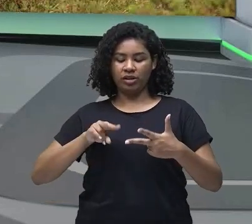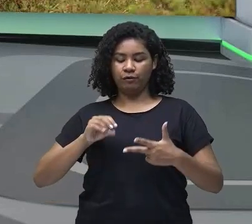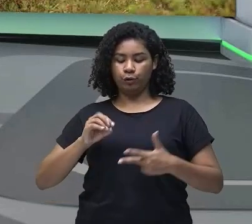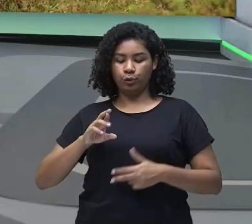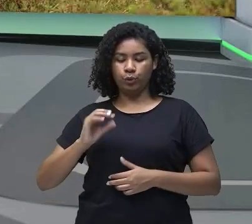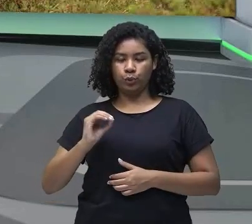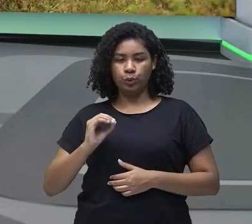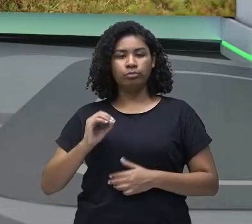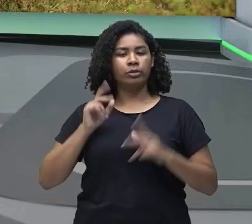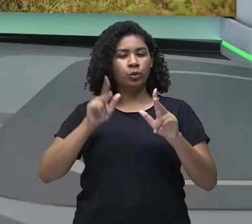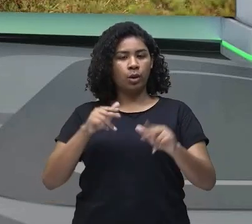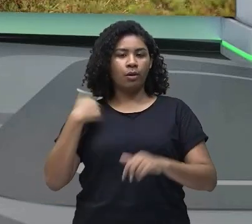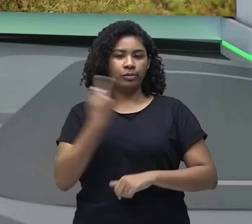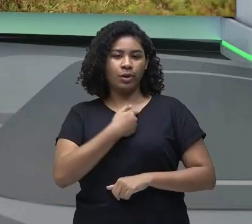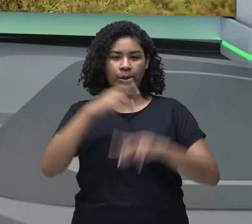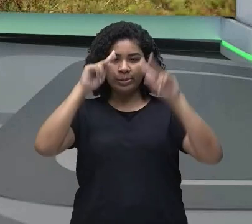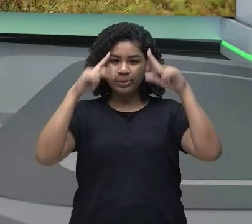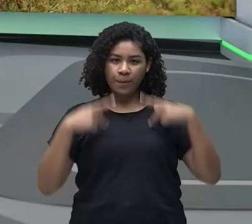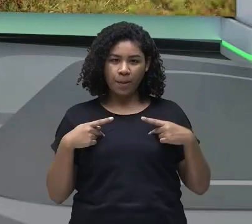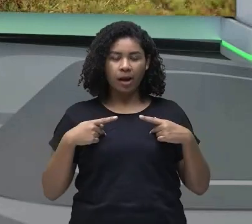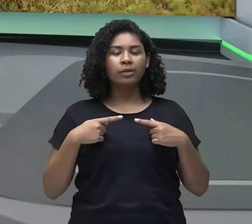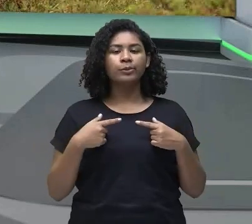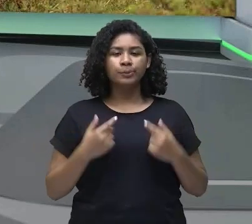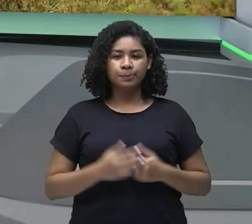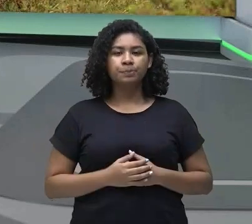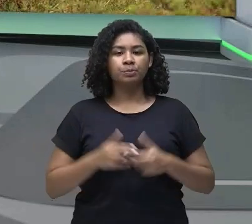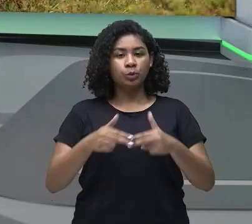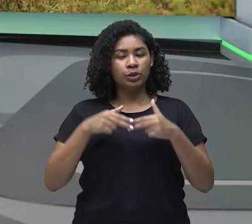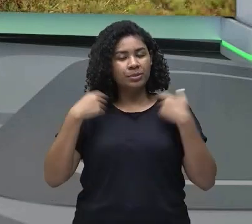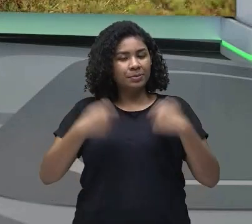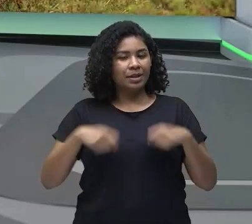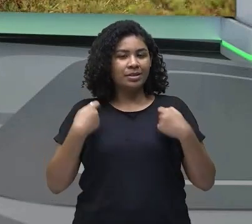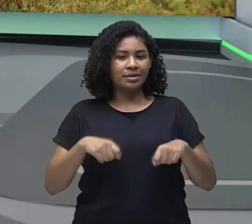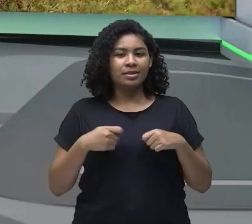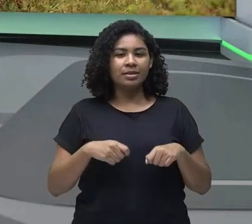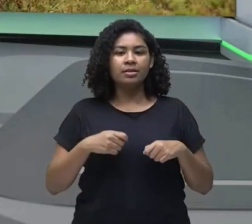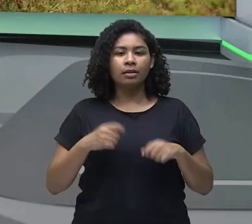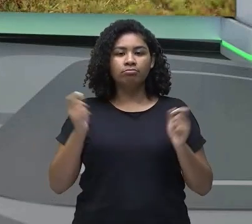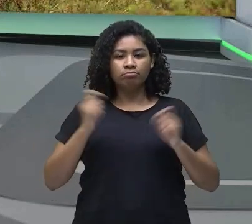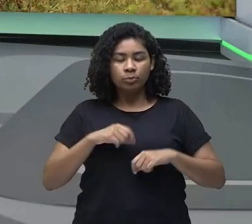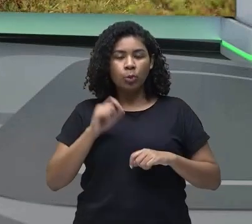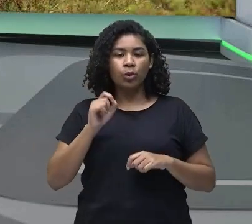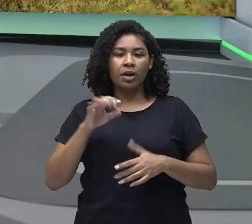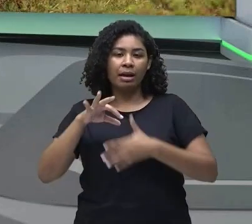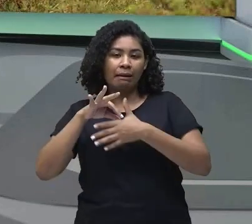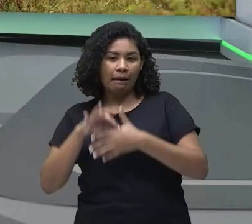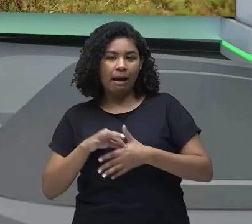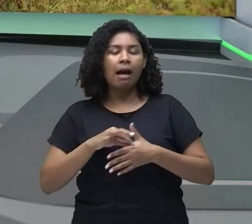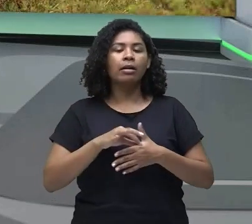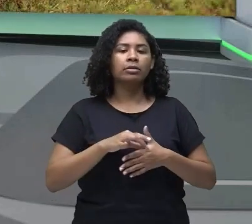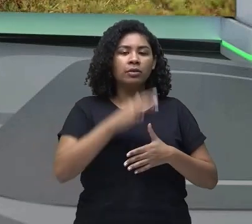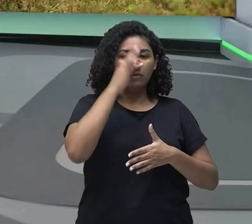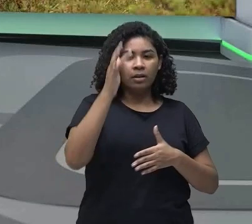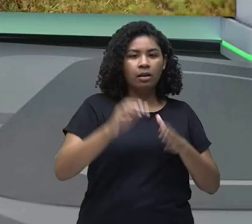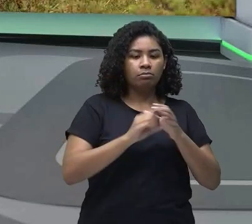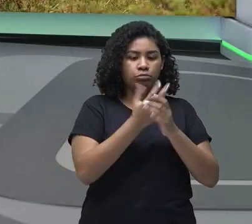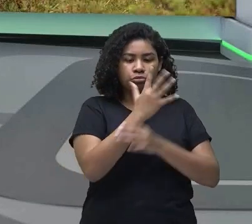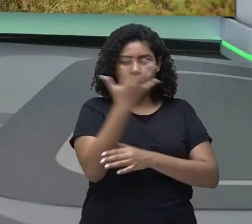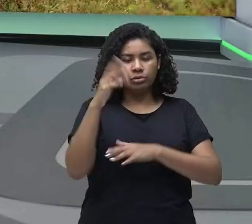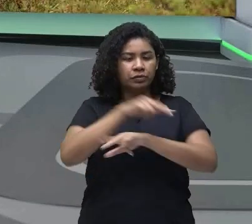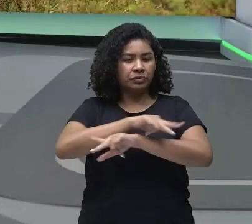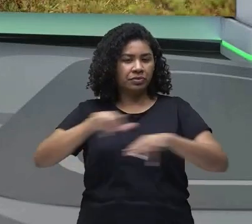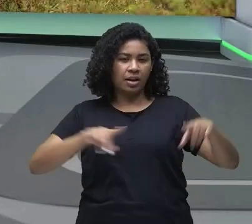enquadramos, tem aí, necessitam para consumir energia, carnes e plantas, comem